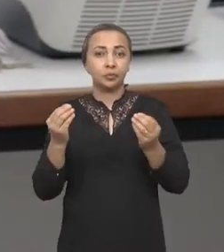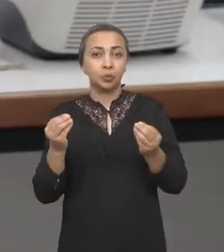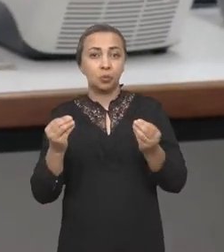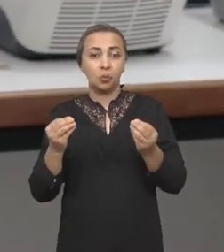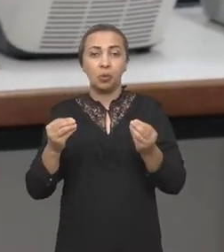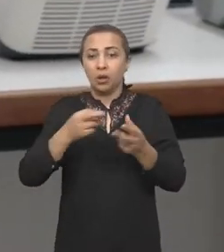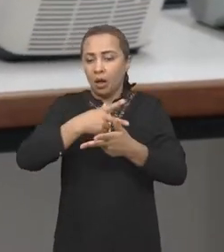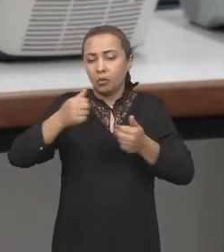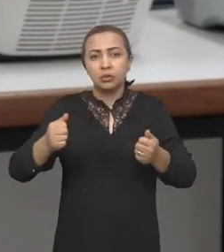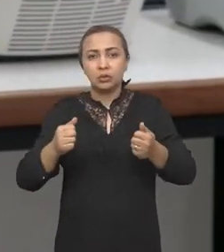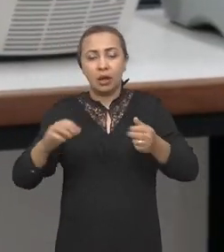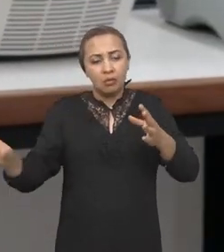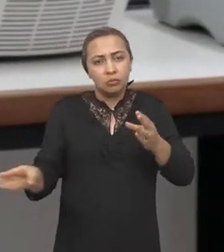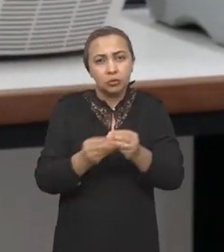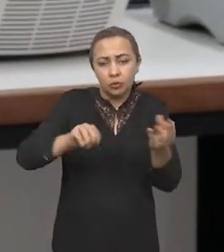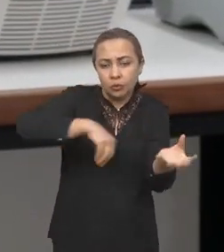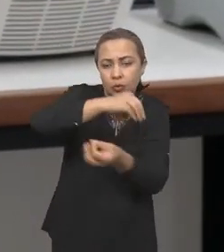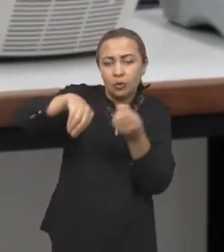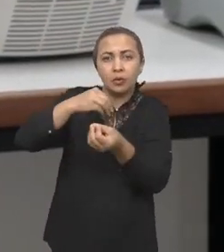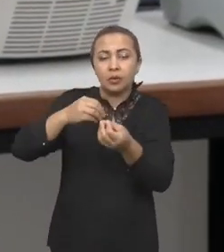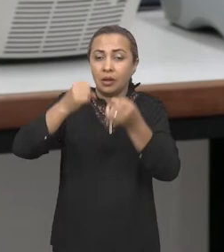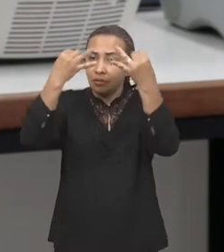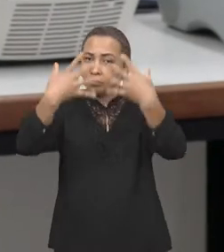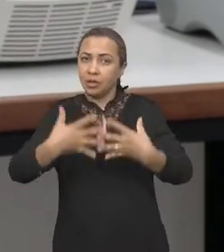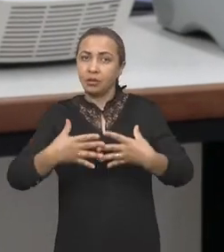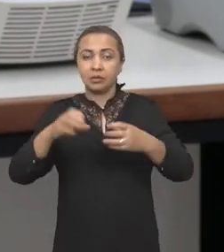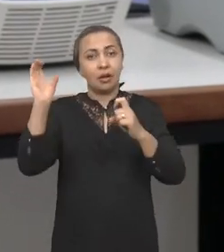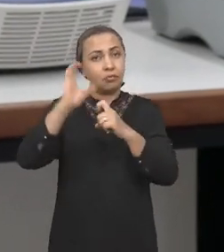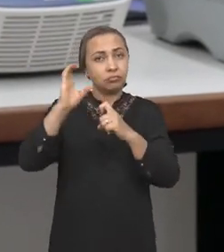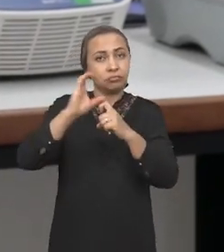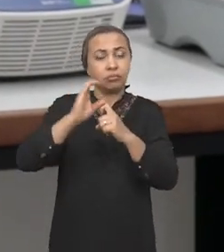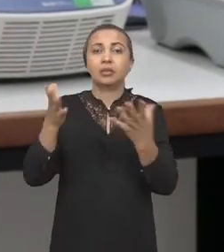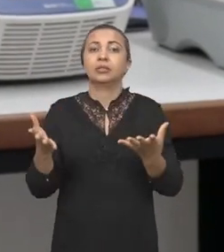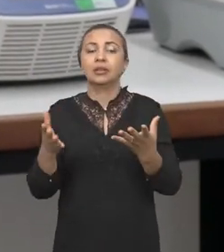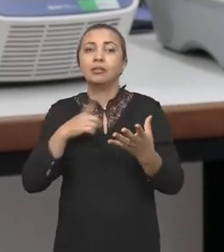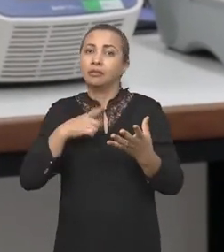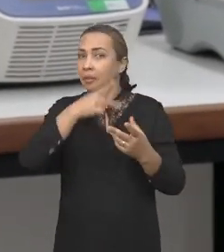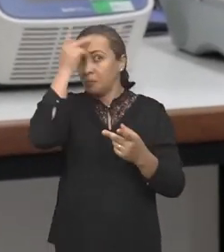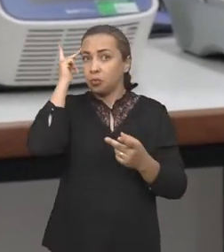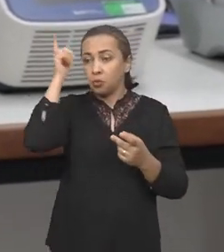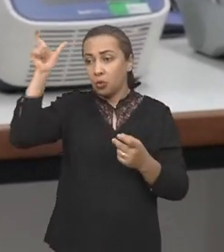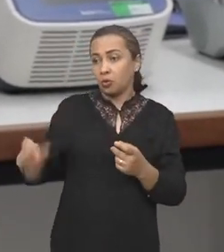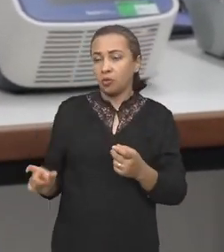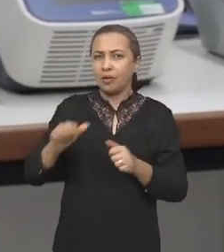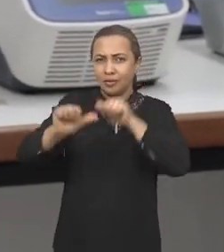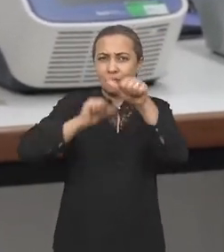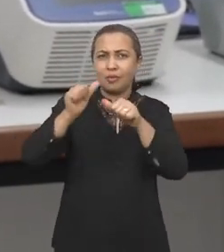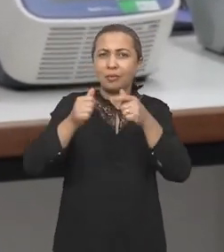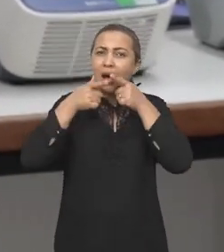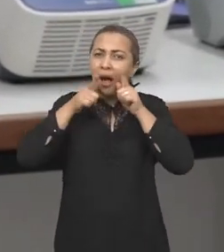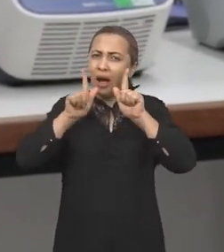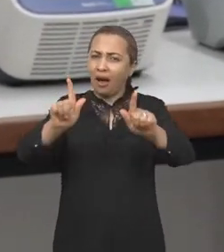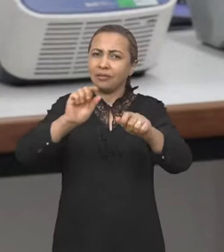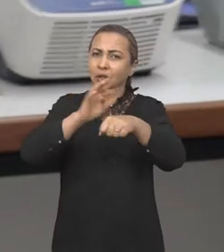Muitos fatores estão envolvidos no desfecho clínico, né? Tem pacientes que desenvolvem a forma grave e